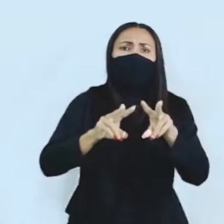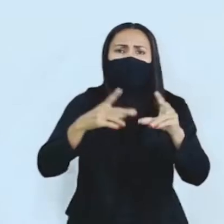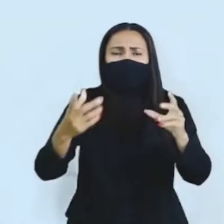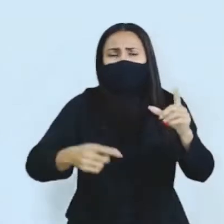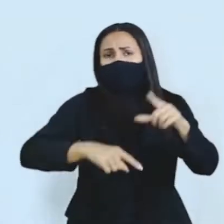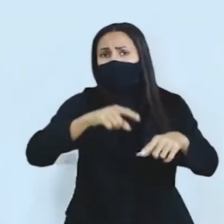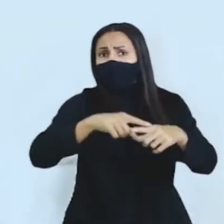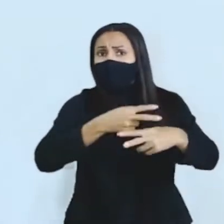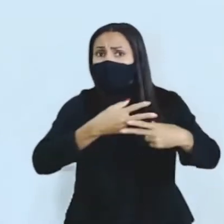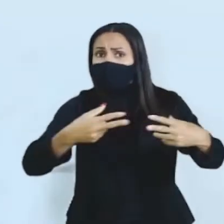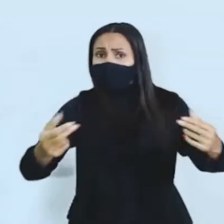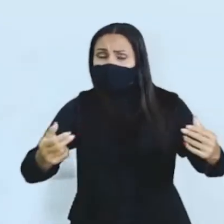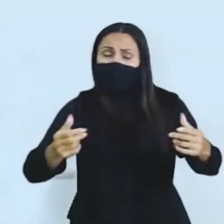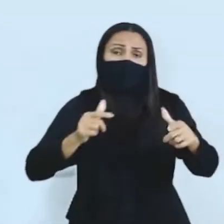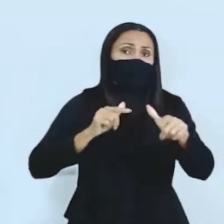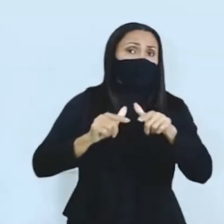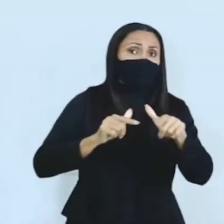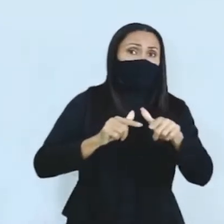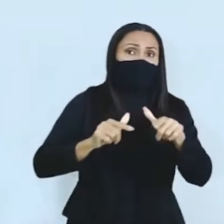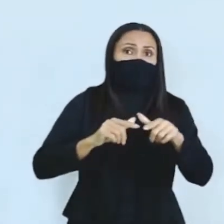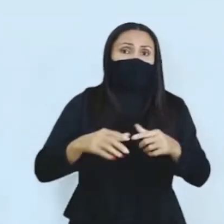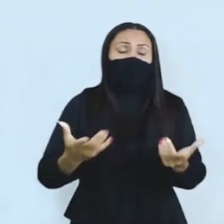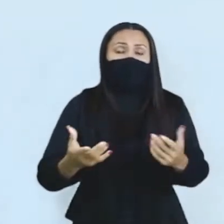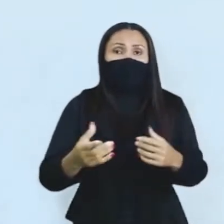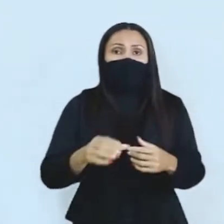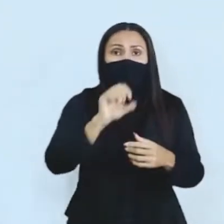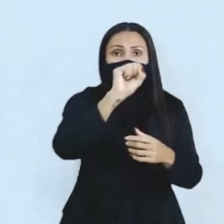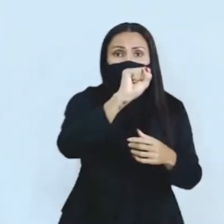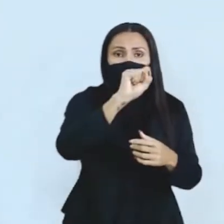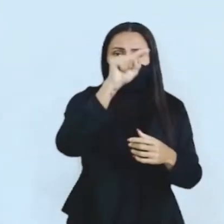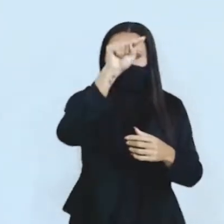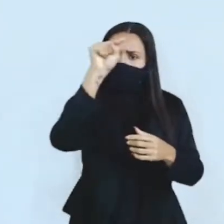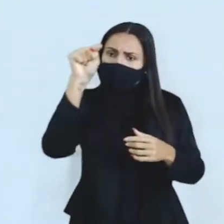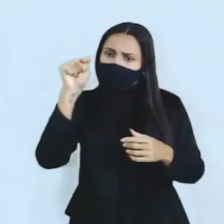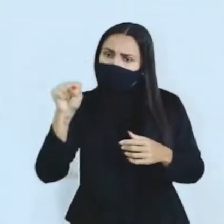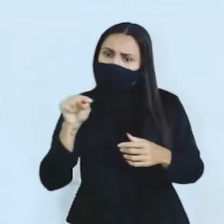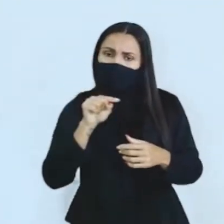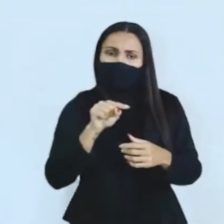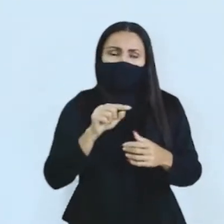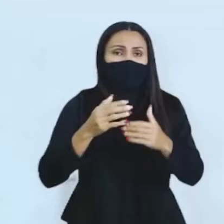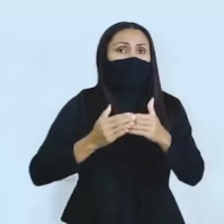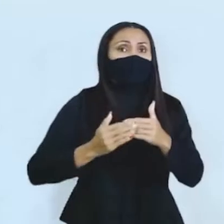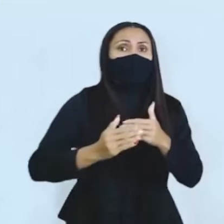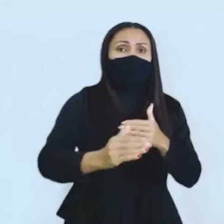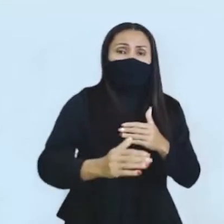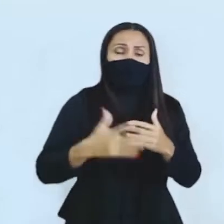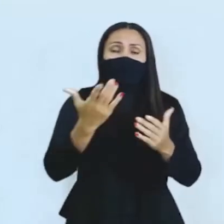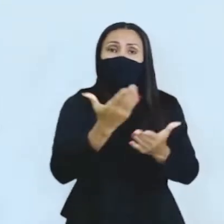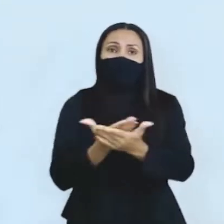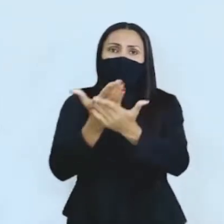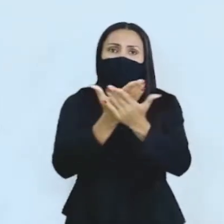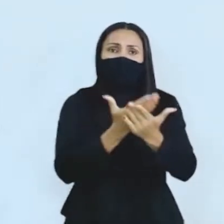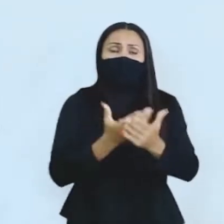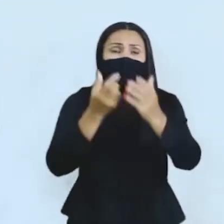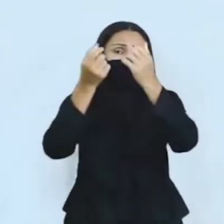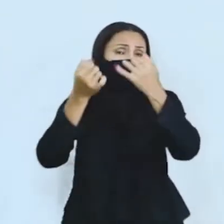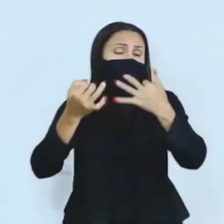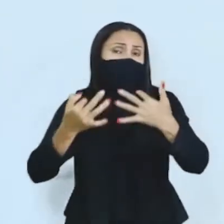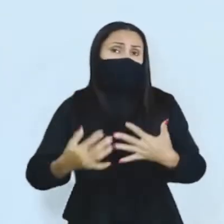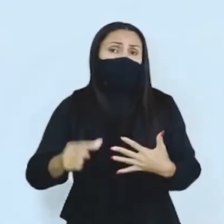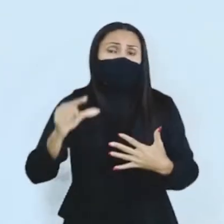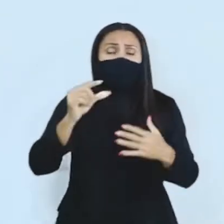objeto trabalhado, que é o método de 8 pontos. Então, para iniciar a nossa aula, nós vamos falar um pouco sobre